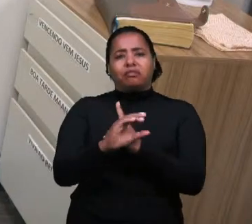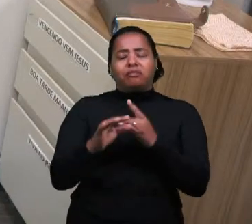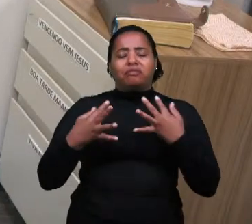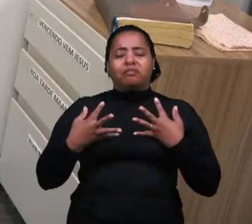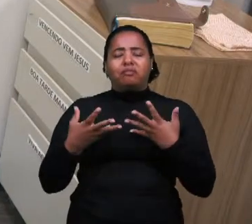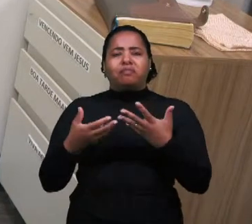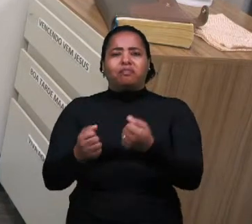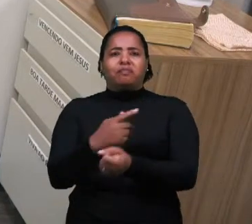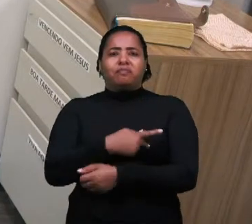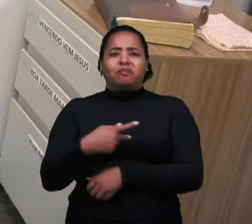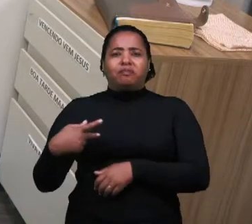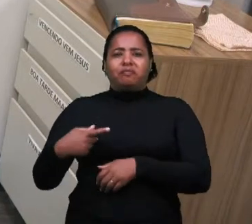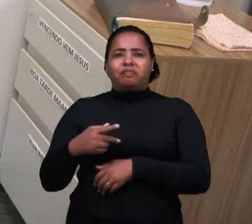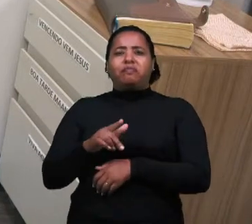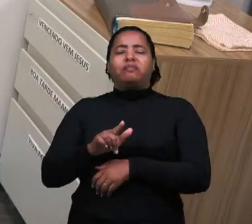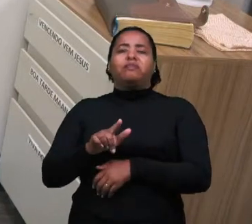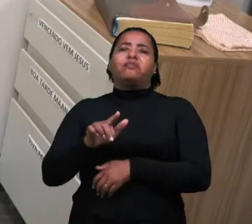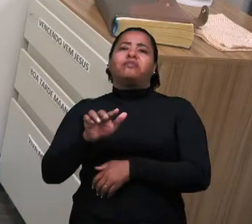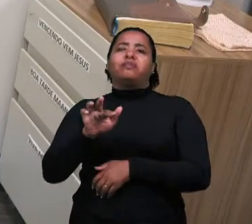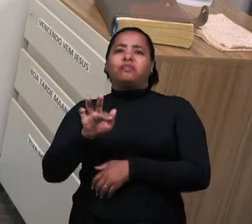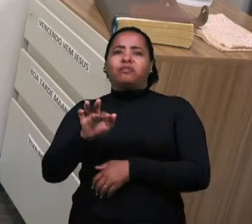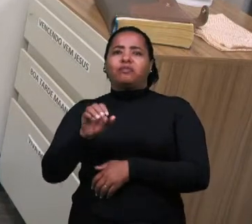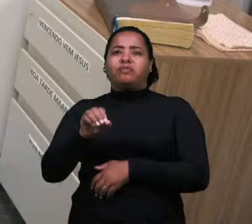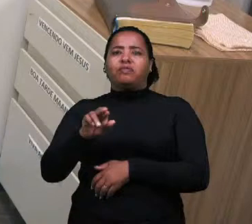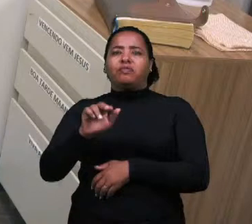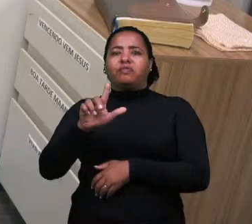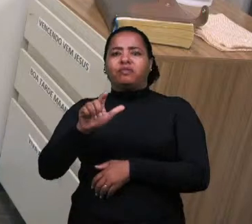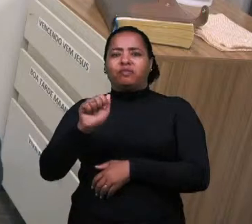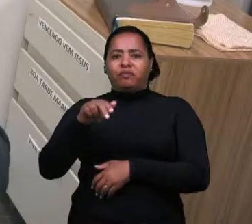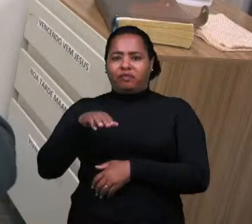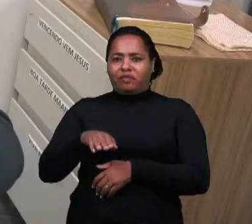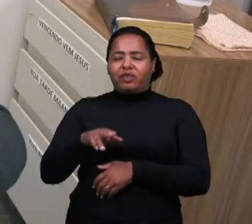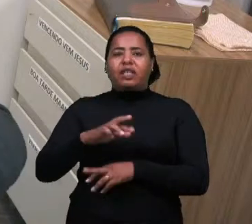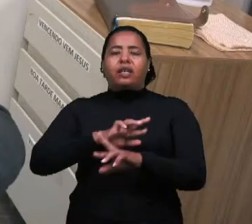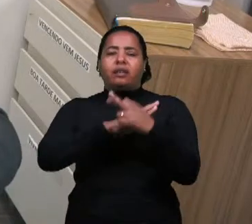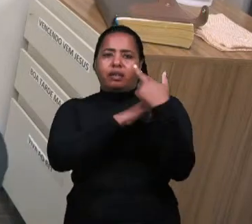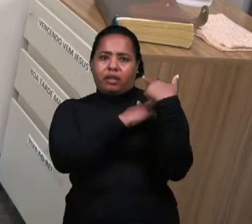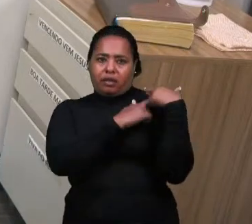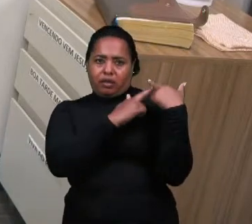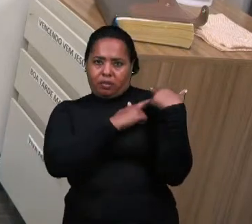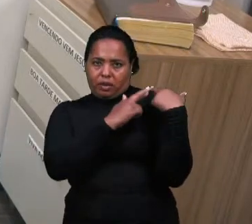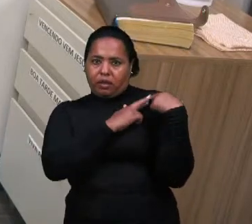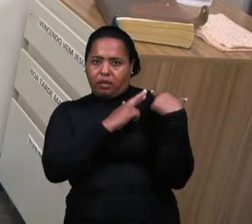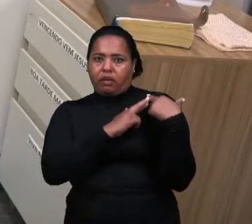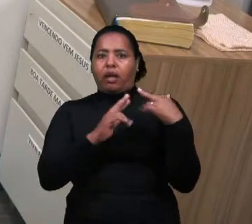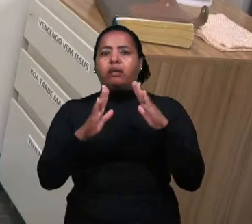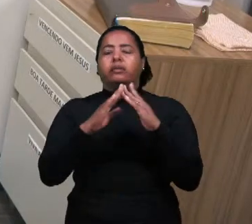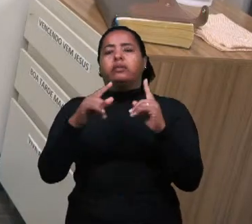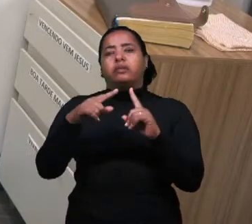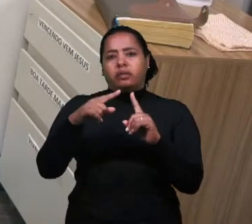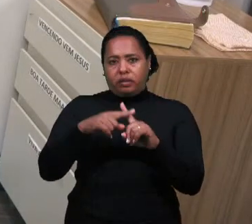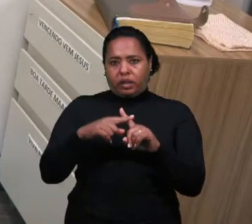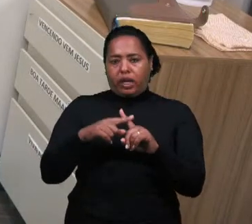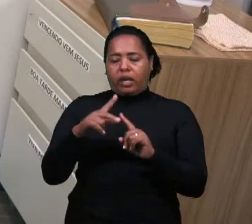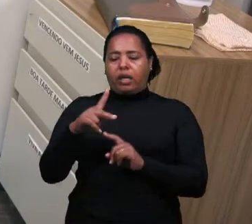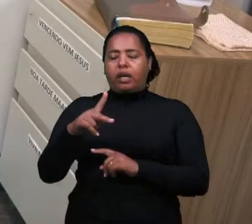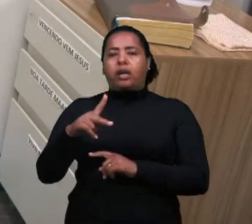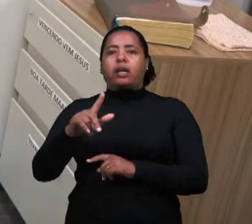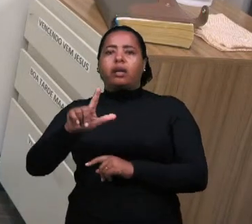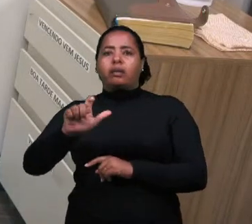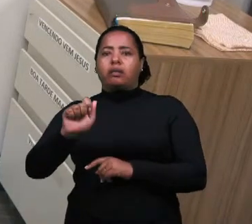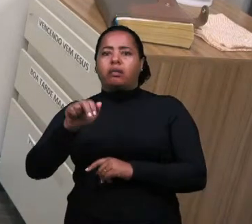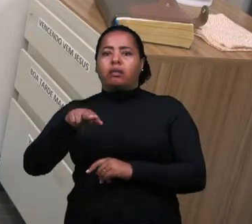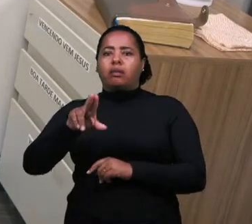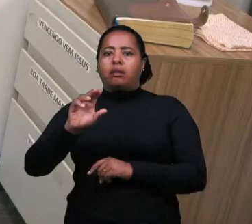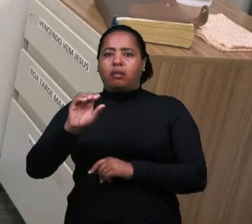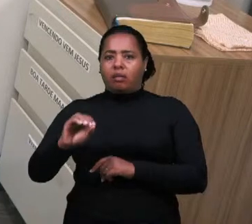Almeida, ele que está à frente da Igreja Cristã Maranata do Plano 100, que fica, né, no térreo daqui da nossa central de comunicação, onde